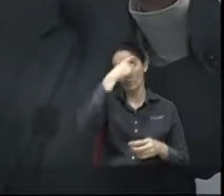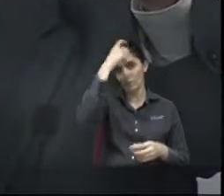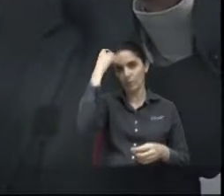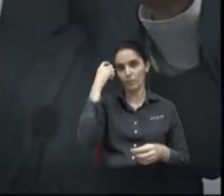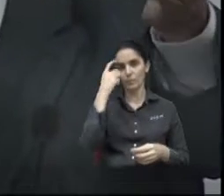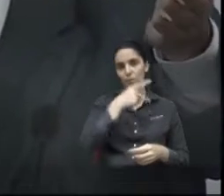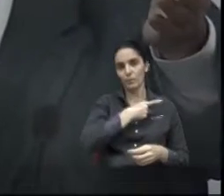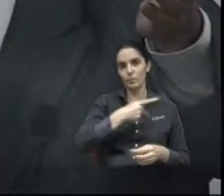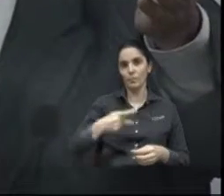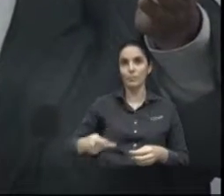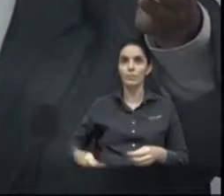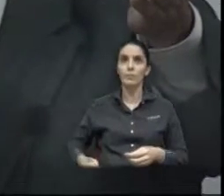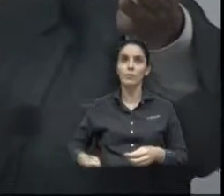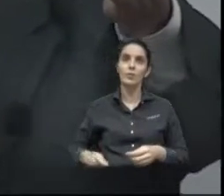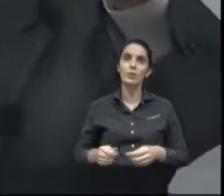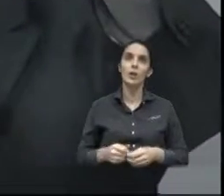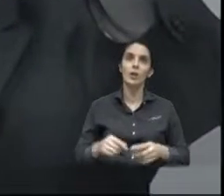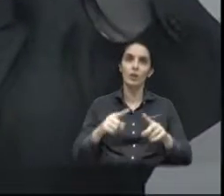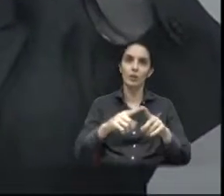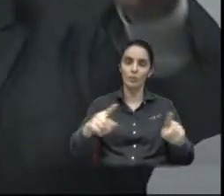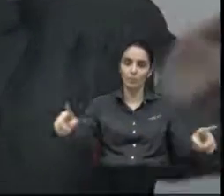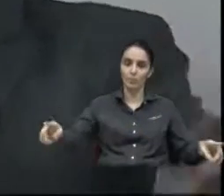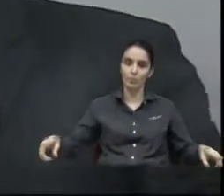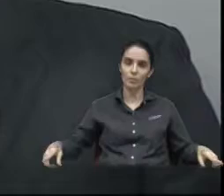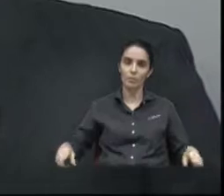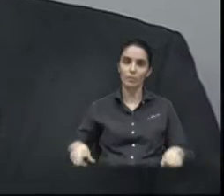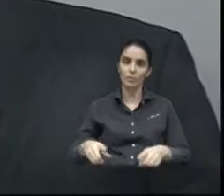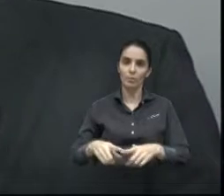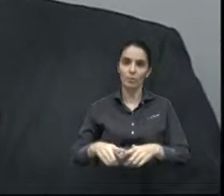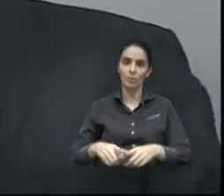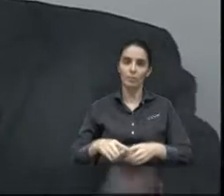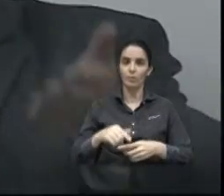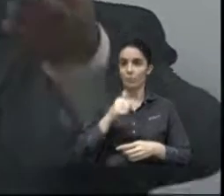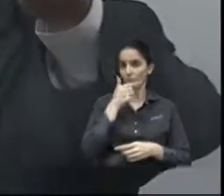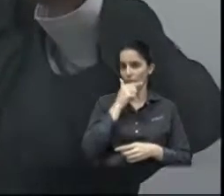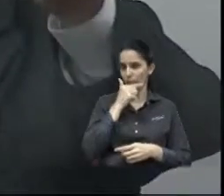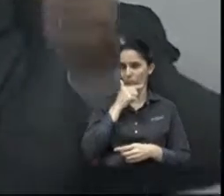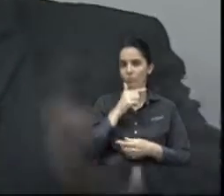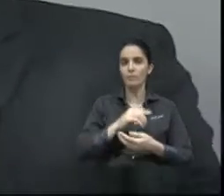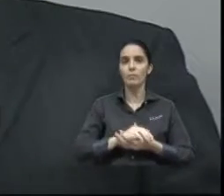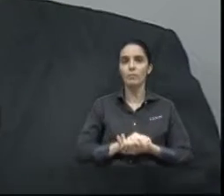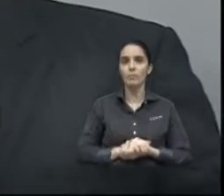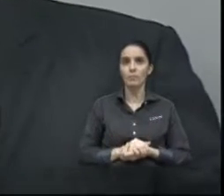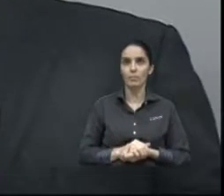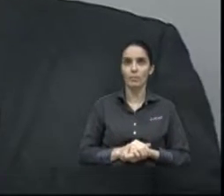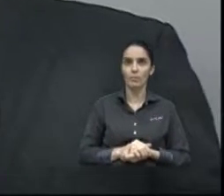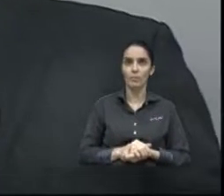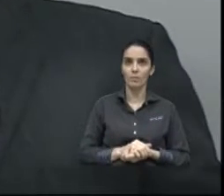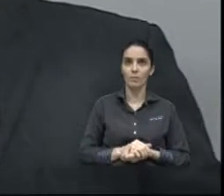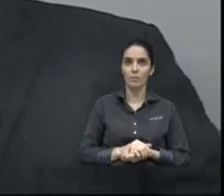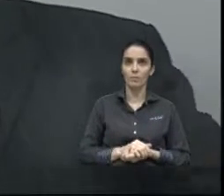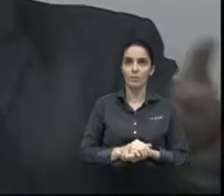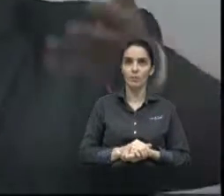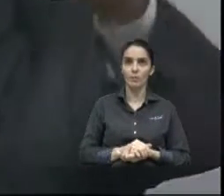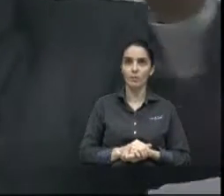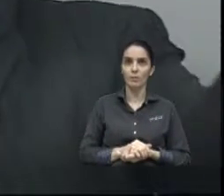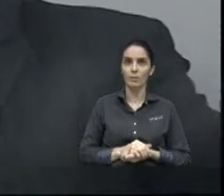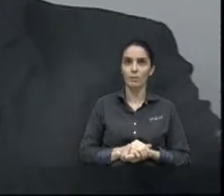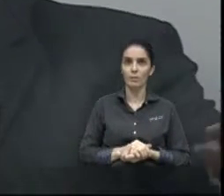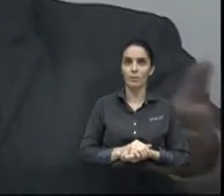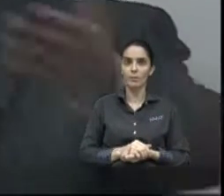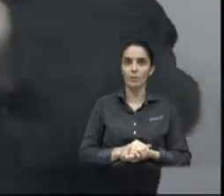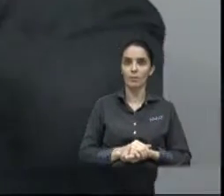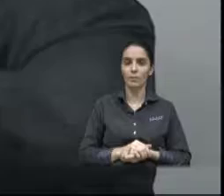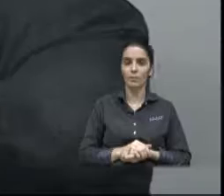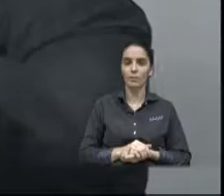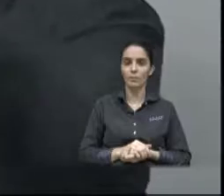casa, e com uma mesa muito sorridente e simpática, composta aí por pessoas que só vêm nos alegrar o dia.